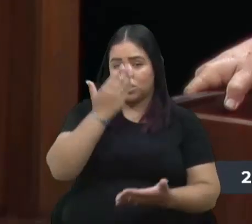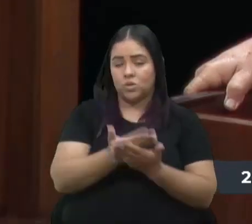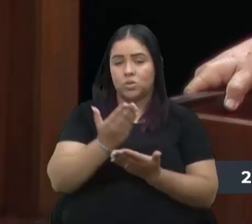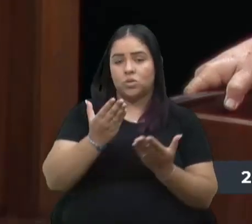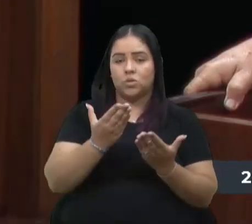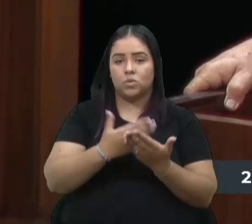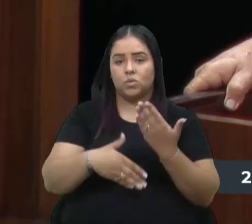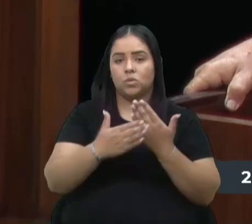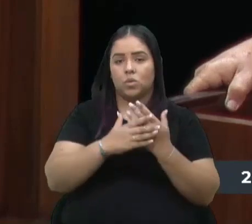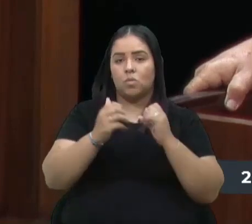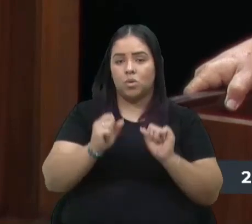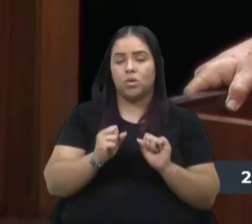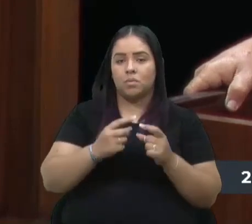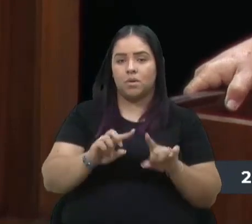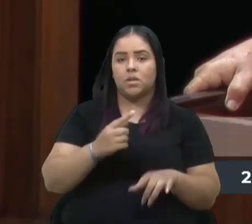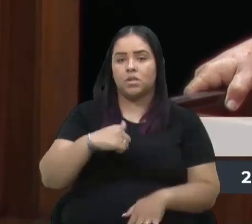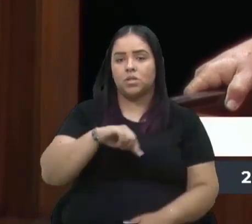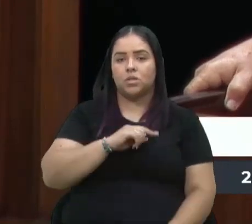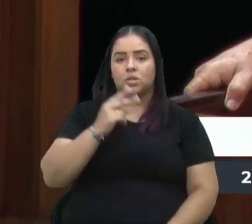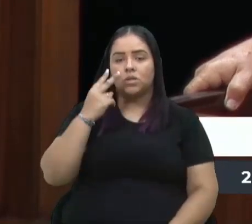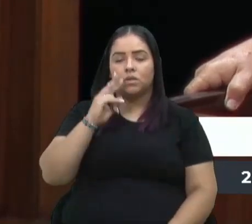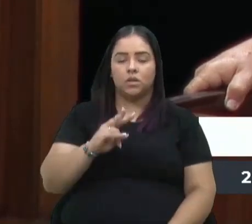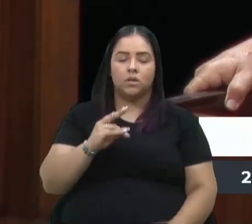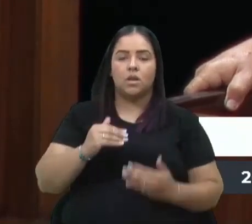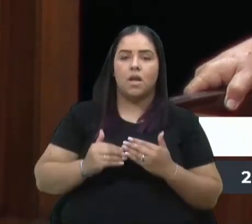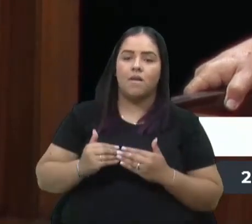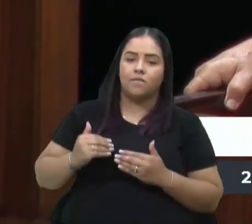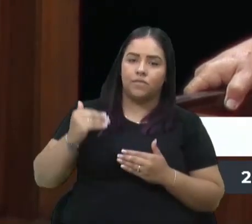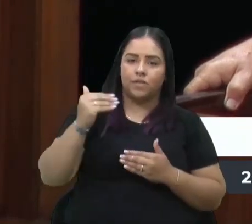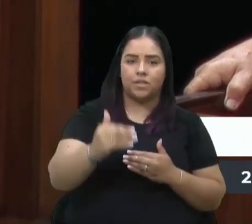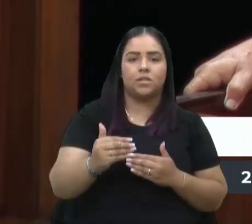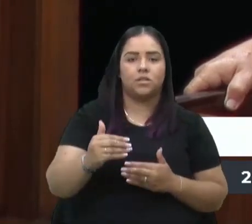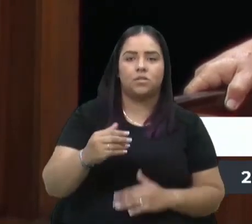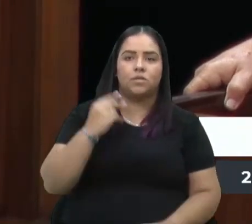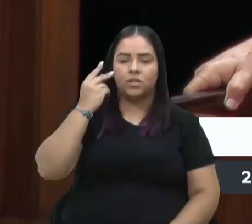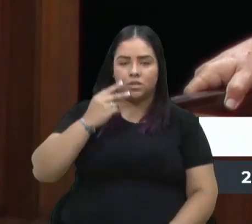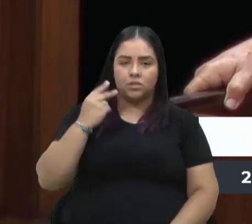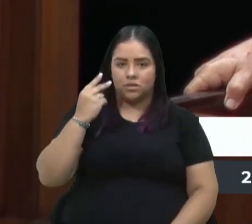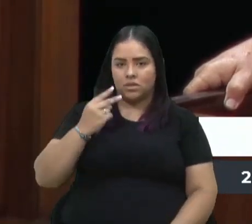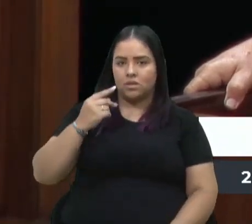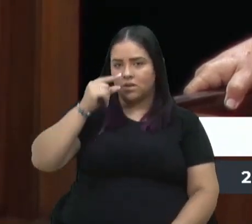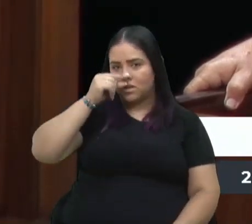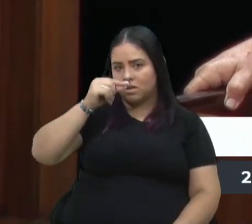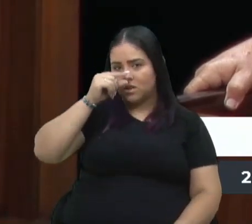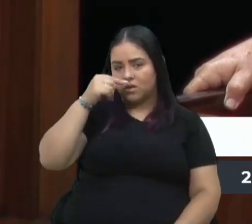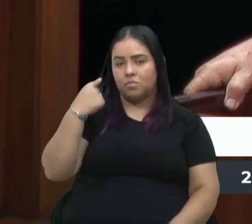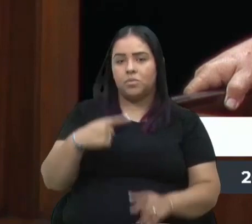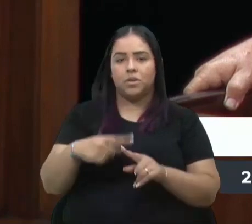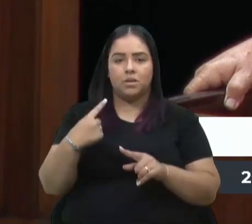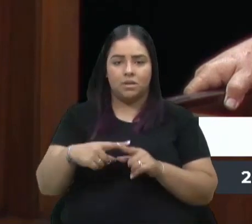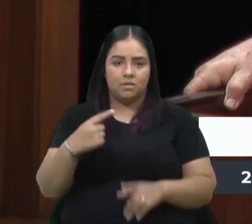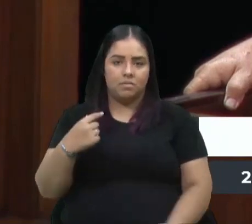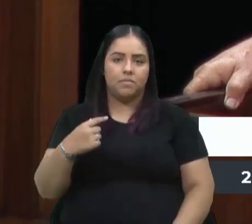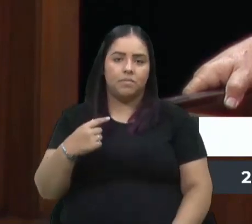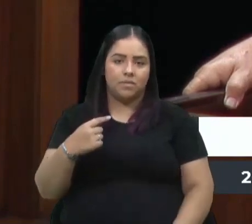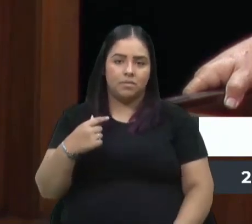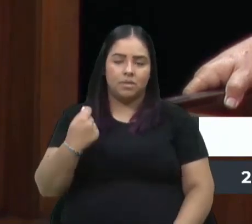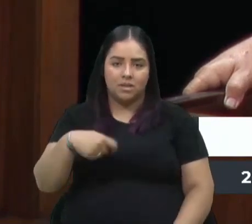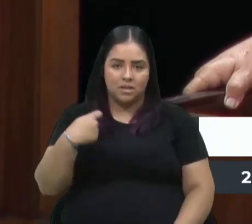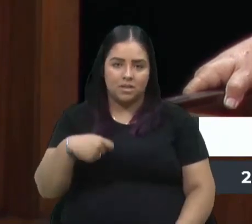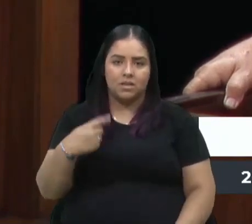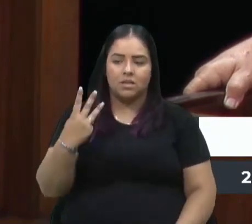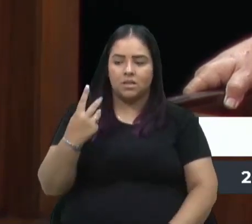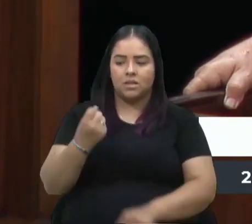tudo é possível, mas a gente viu avanço bastante, vereador Sandro, devido à necessidade. Do momento, 3 anos